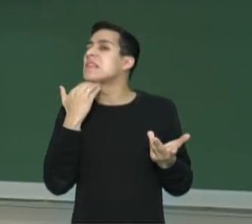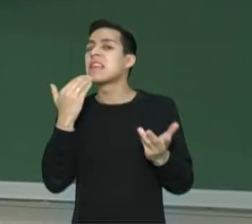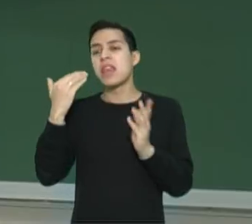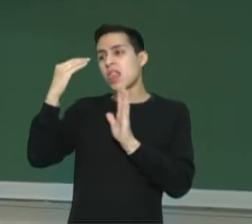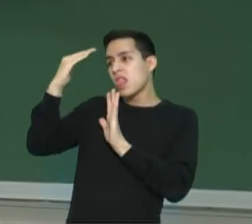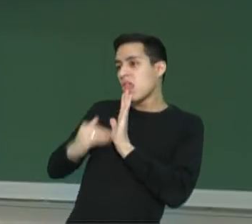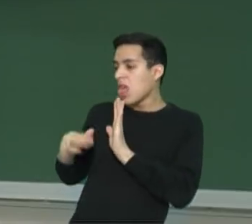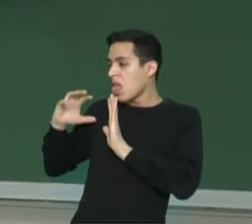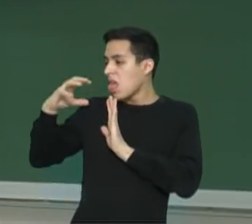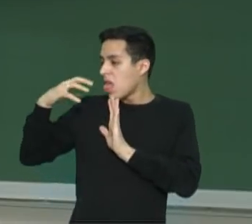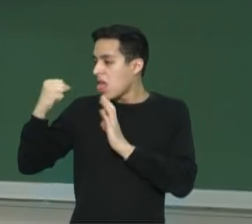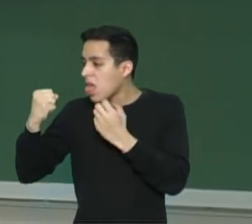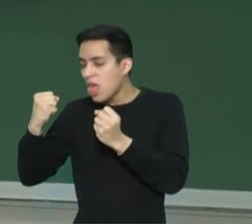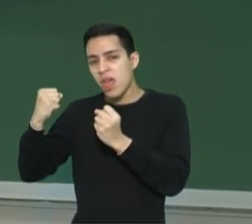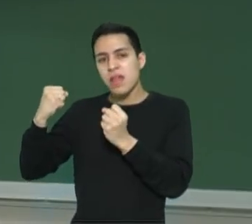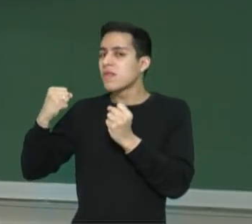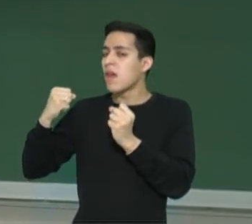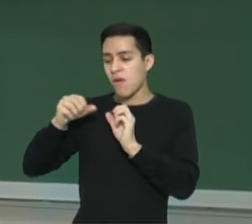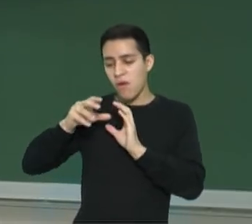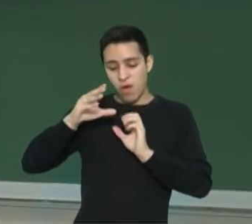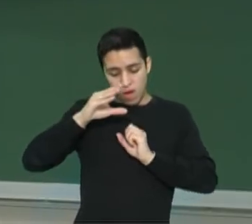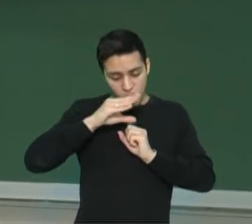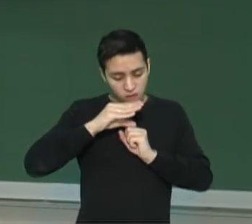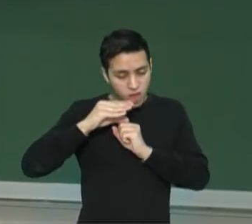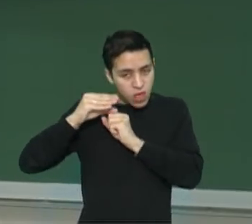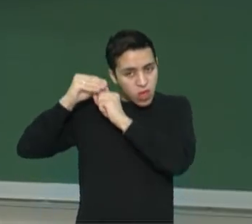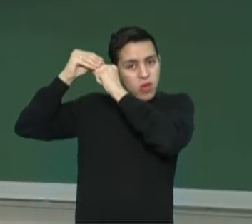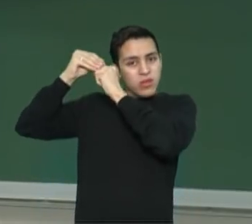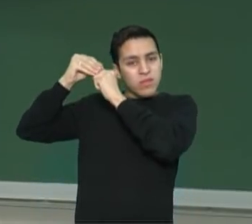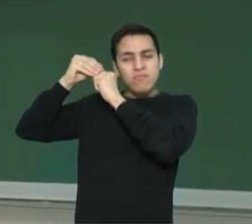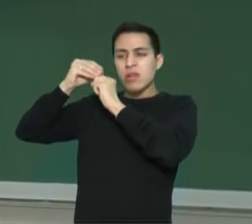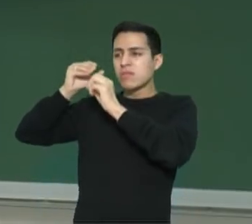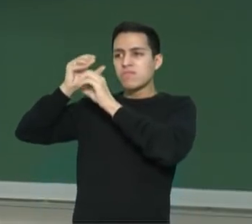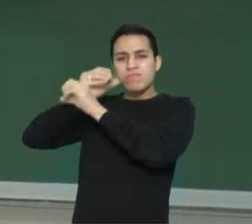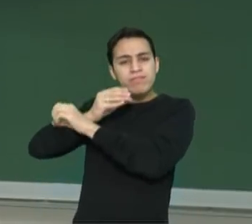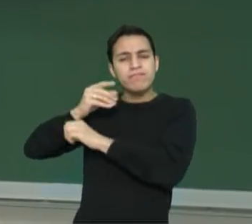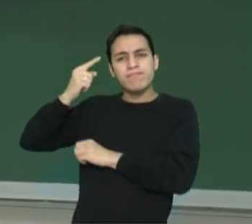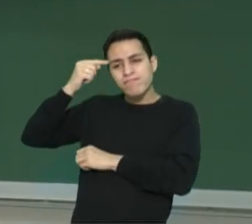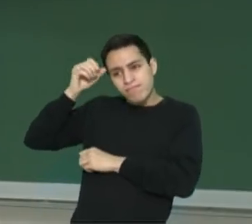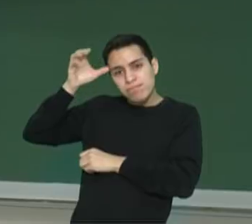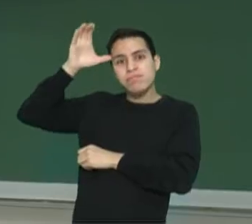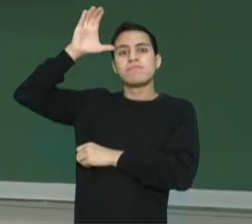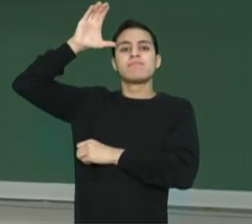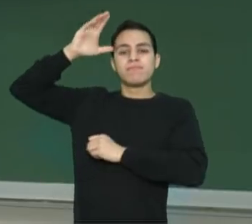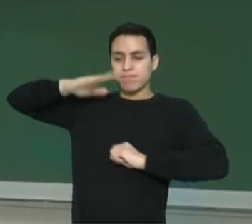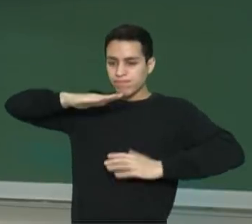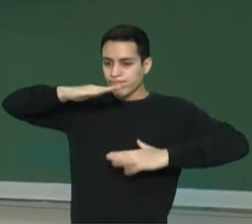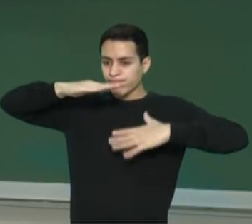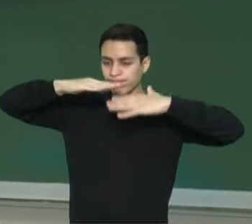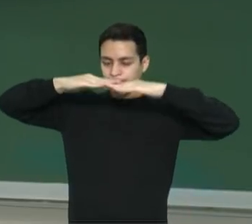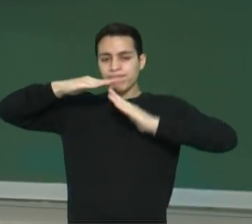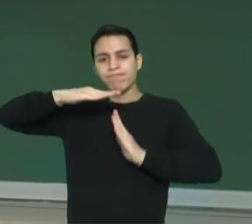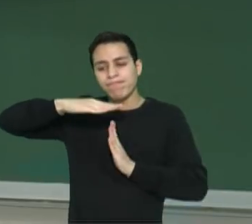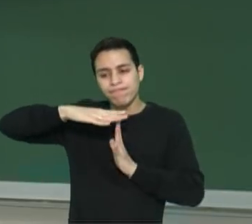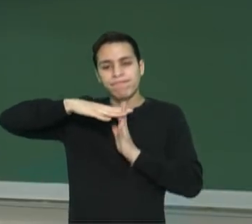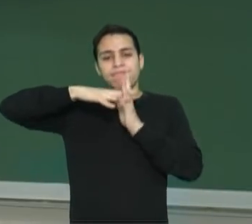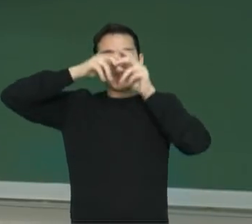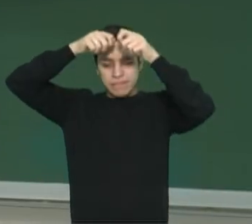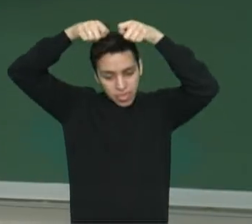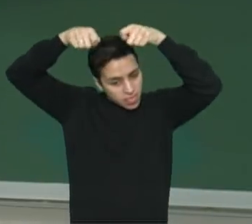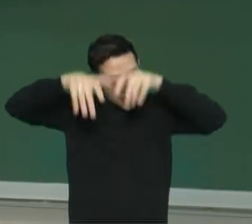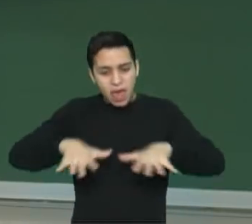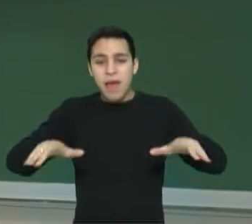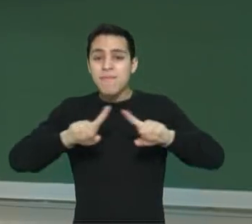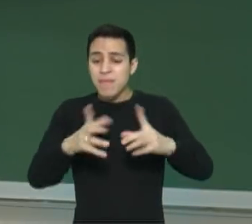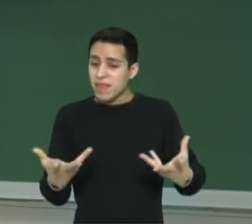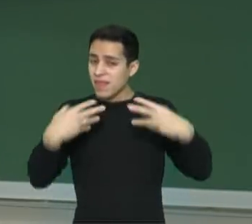da gente, tá? Então, conhecimento é uma coisa que a gente cada vez tem mais e a gente fica mais cheio e transborda, mas sempre é